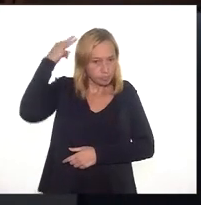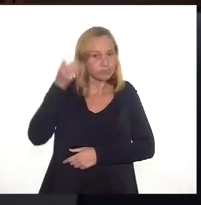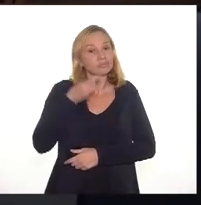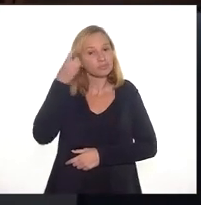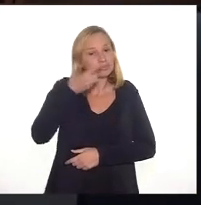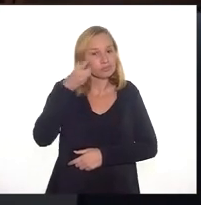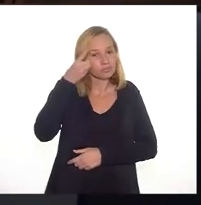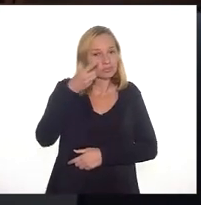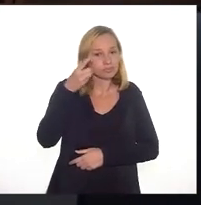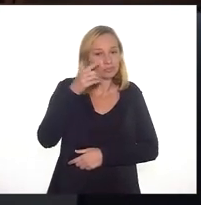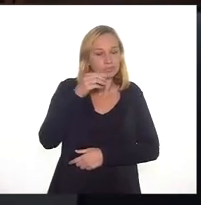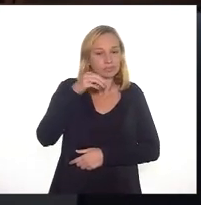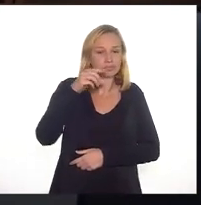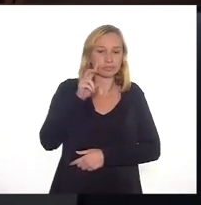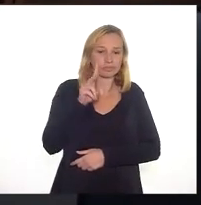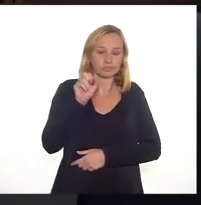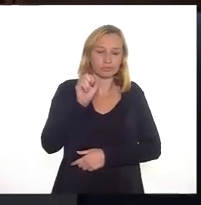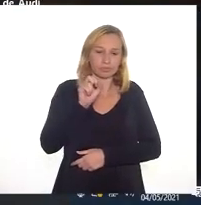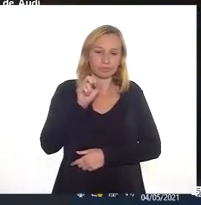deputado Valdec.